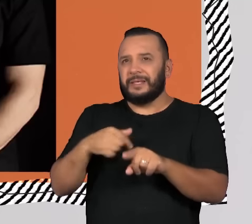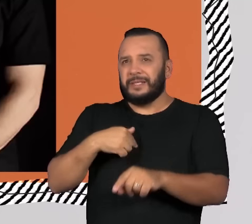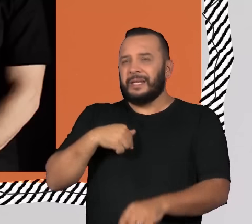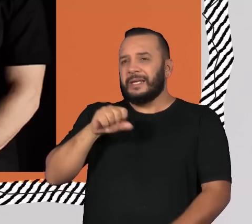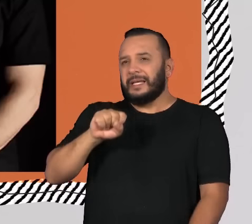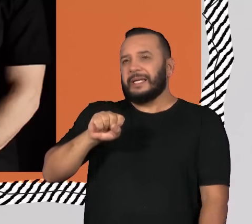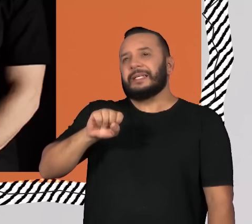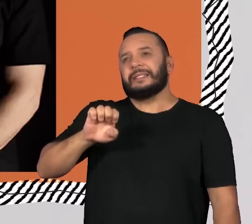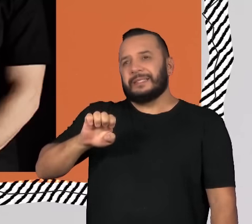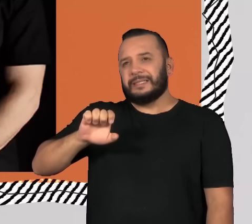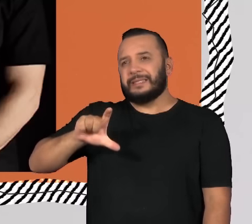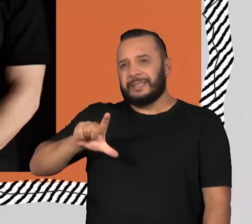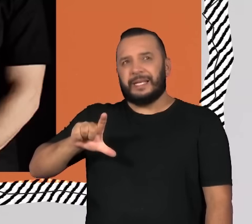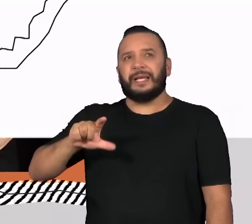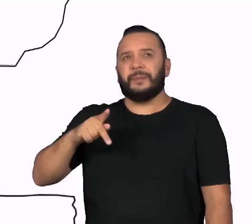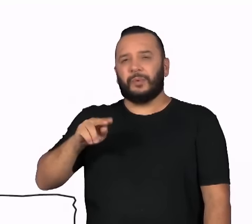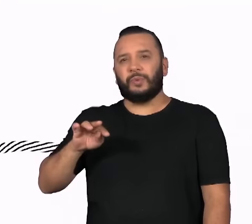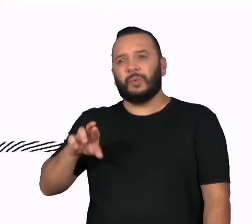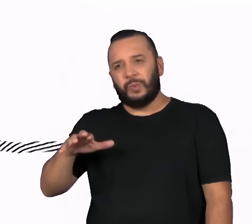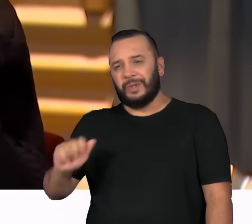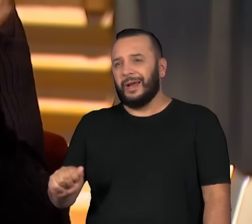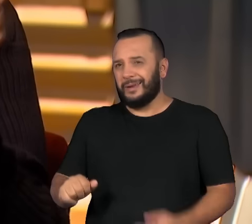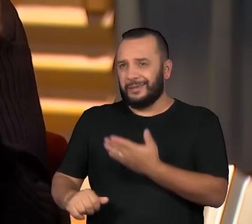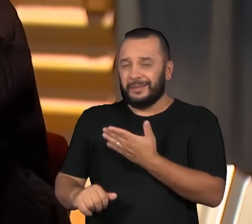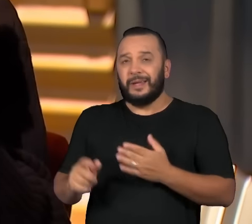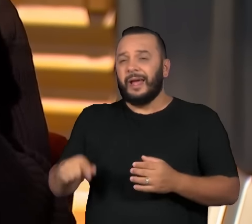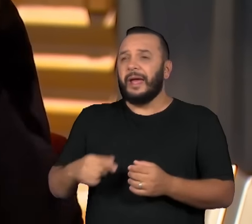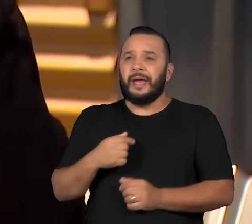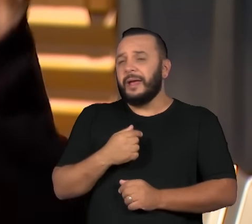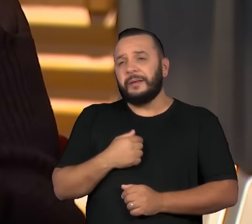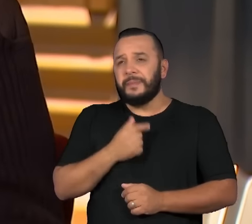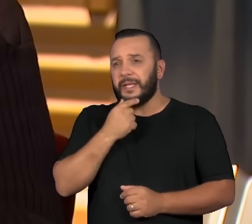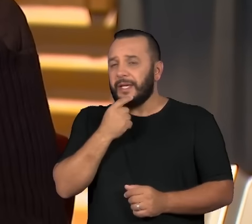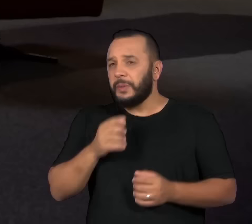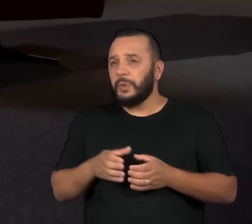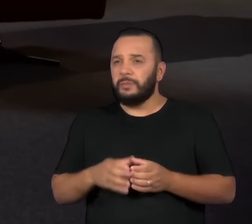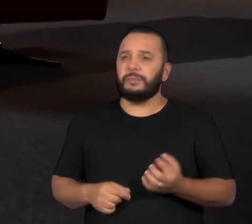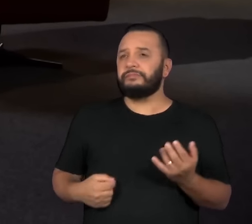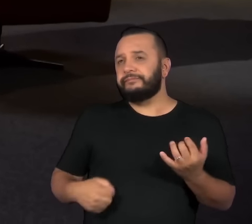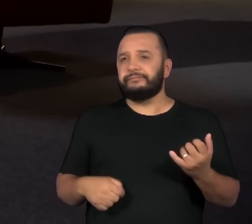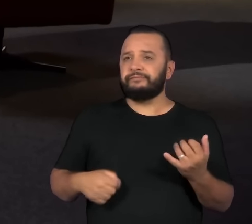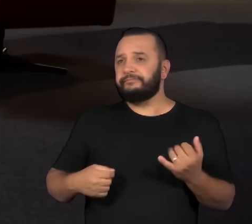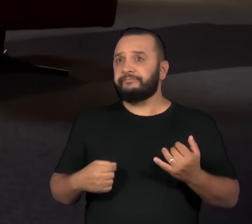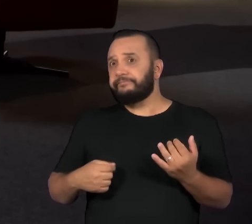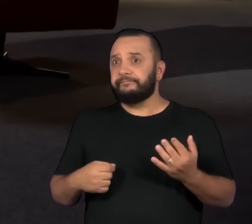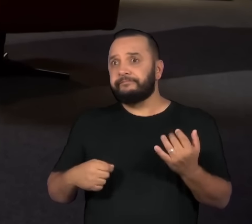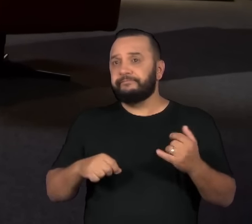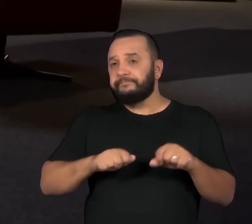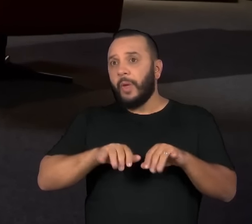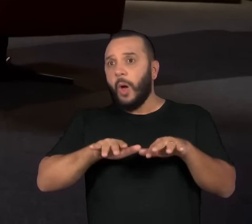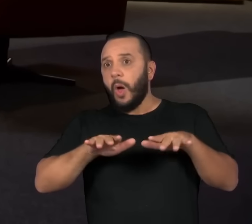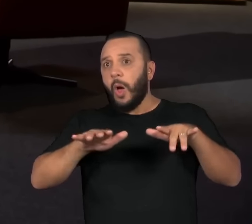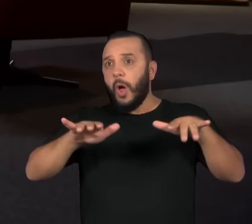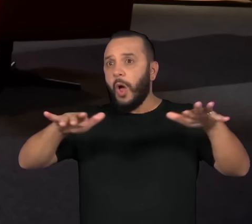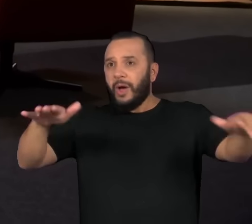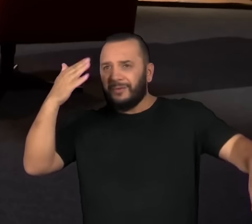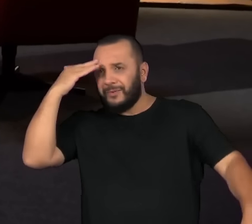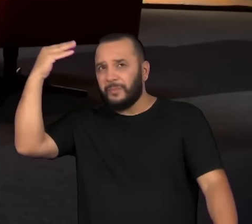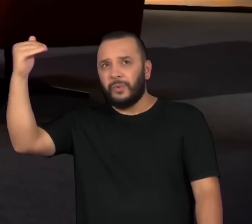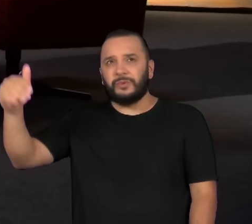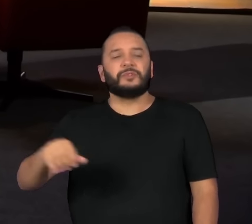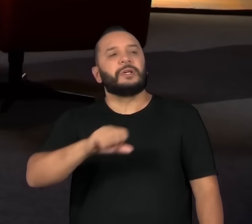garagem? São meninos, os moleques que estão ali curtindo a música e querem ser como seus ídolos. E tem uma coisa, no caso do Sepultura, que